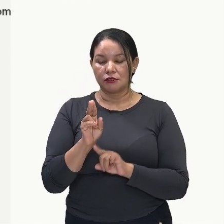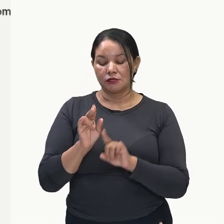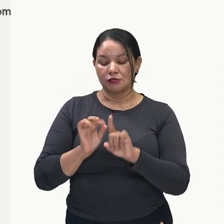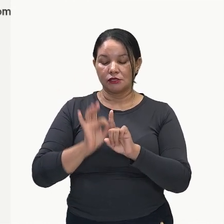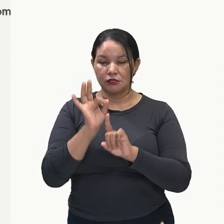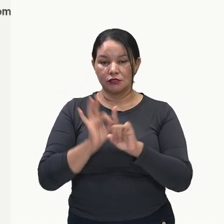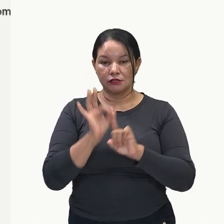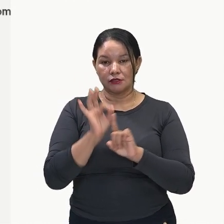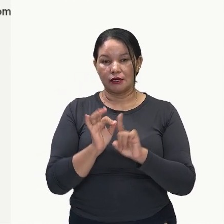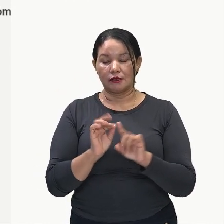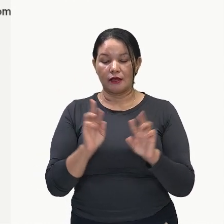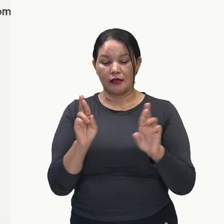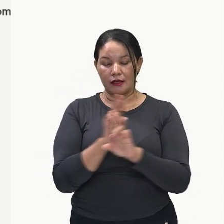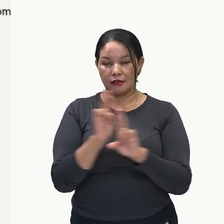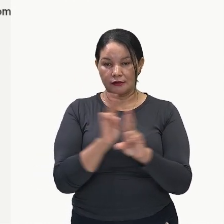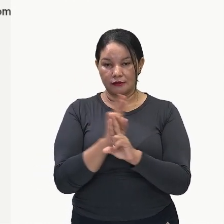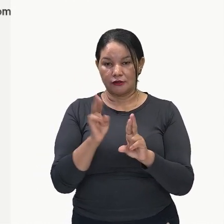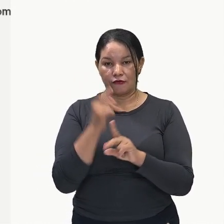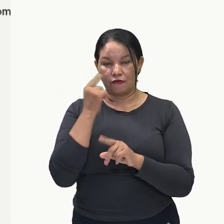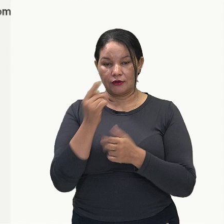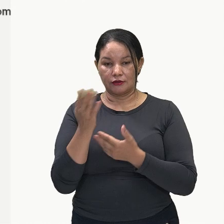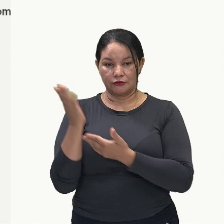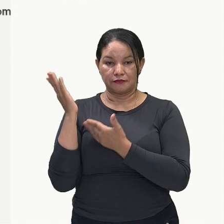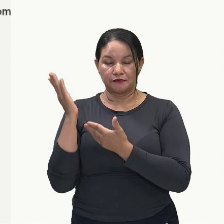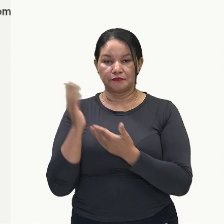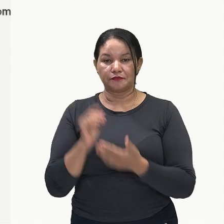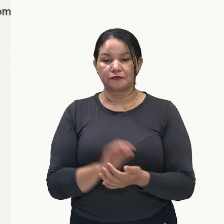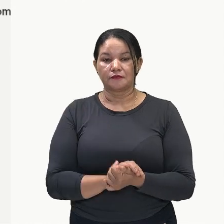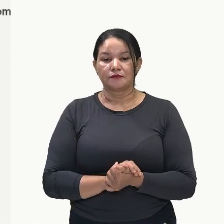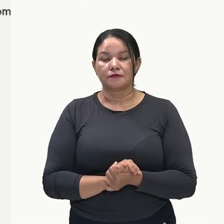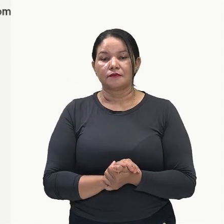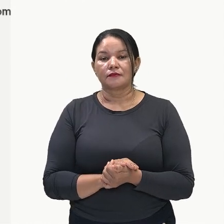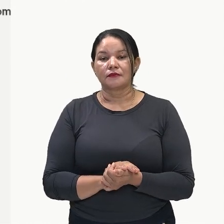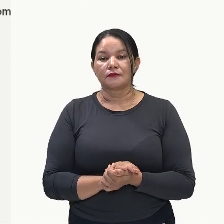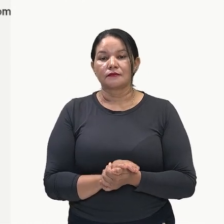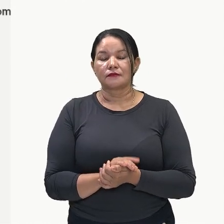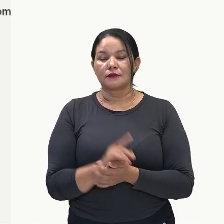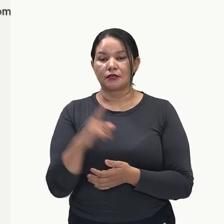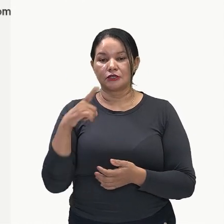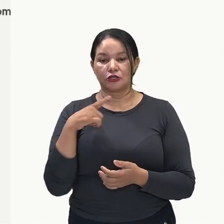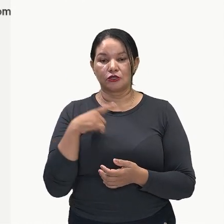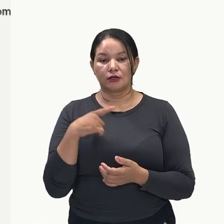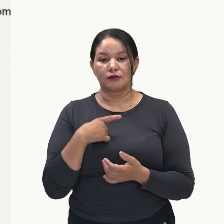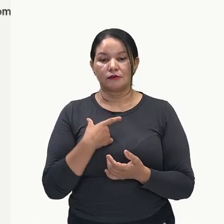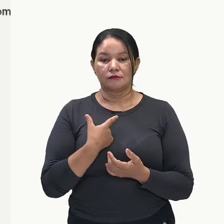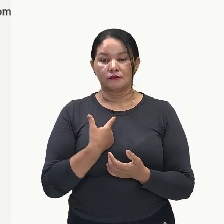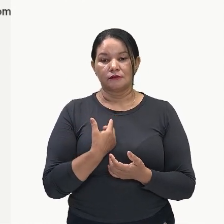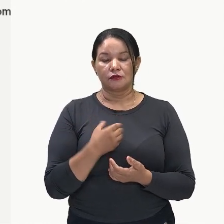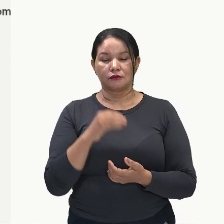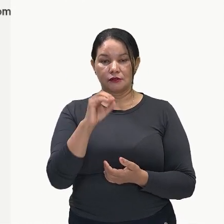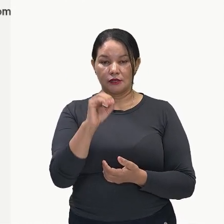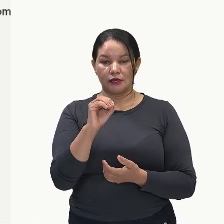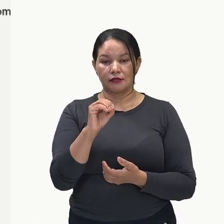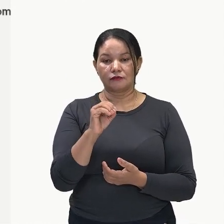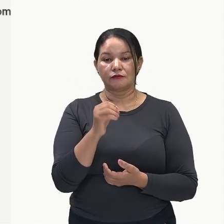seguintes relações. Observem aqui, nós vamos ter o 0,